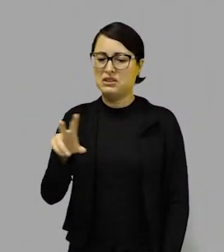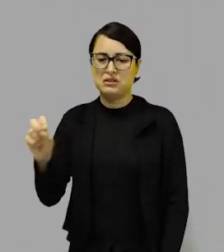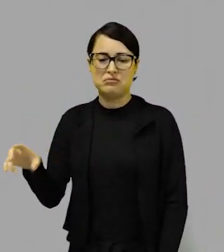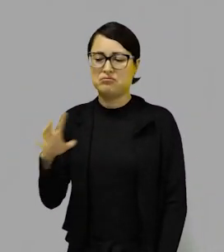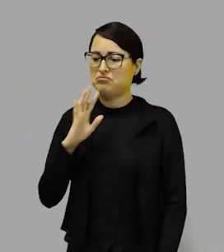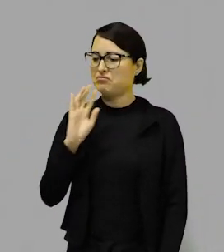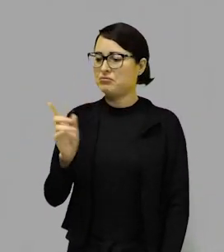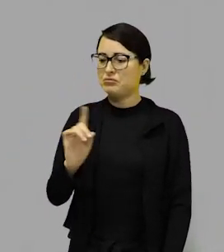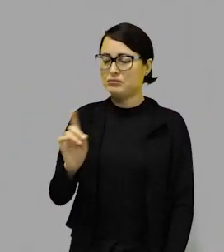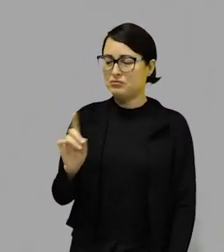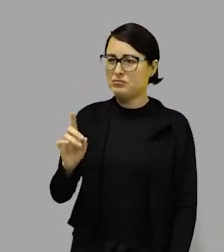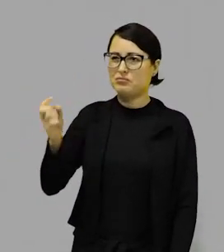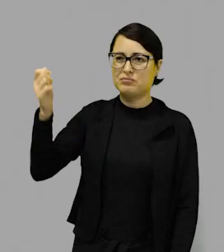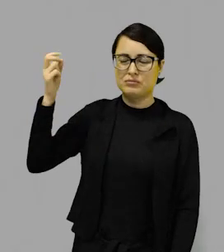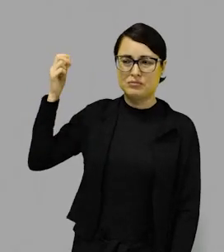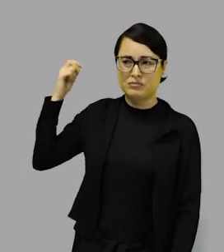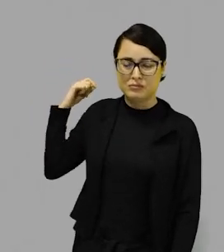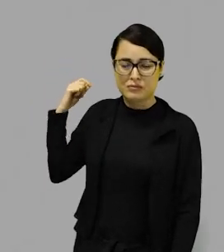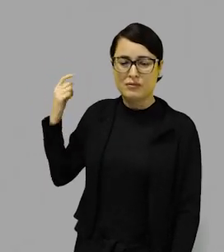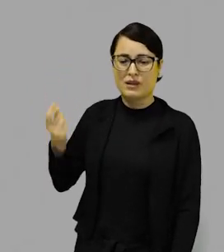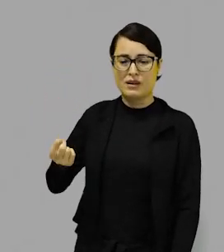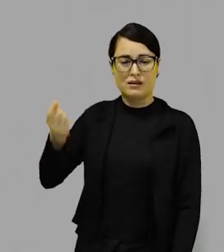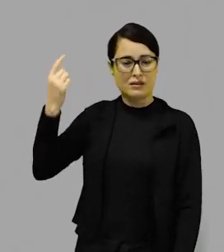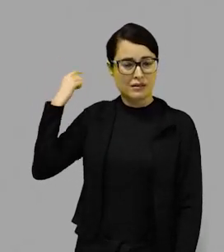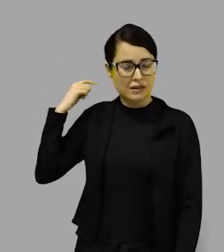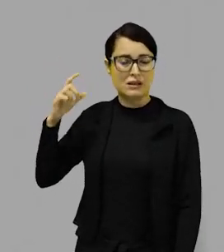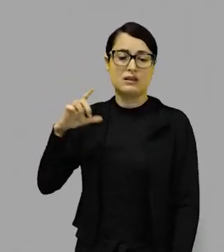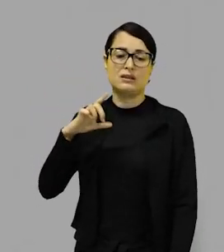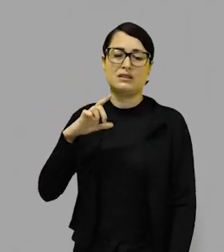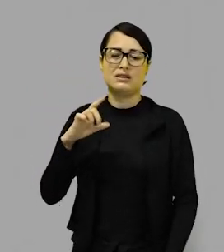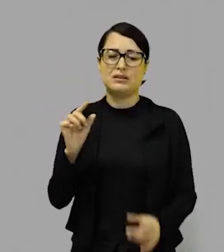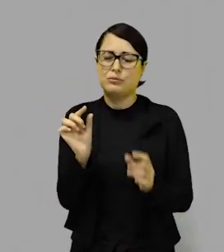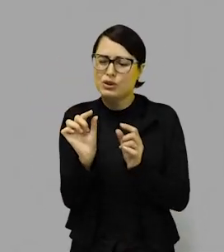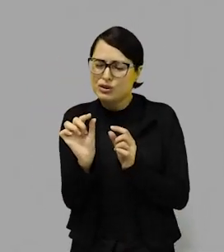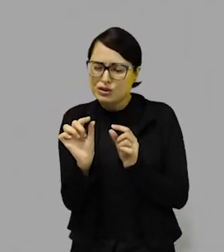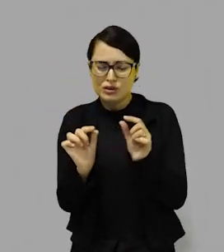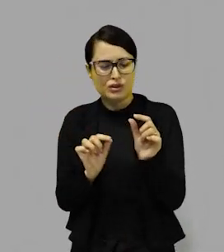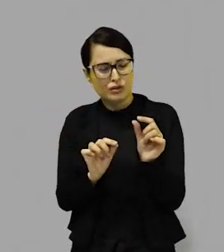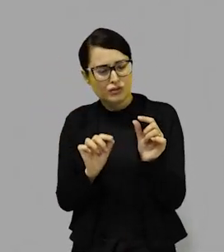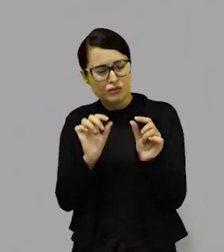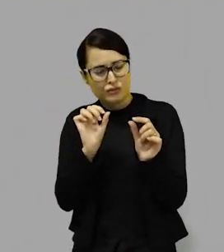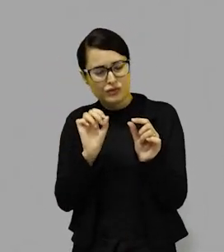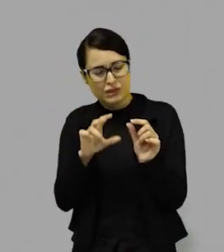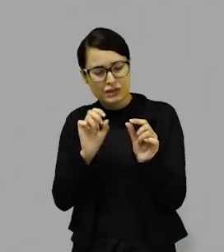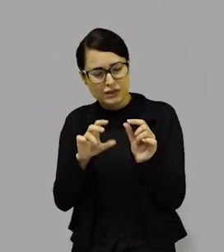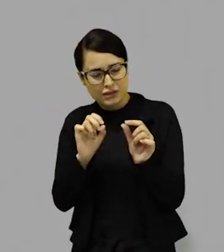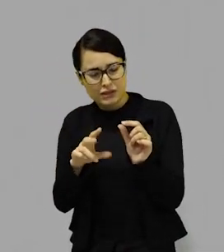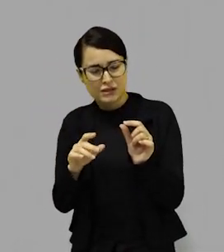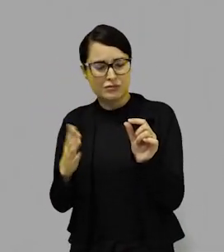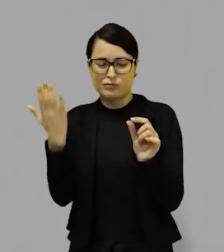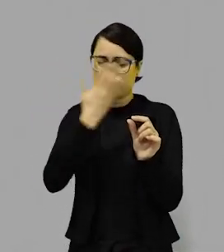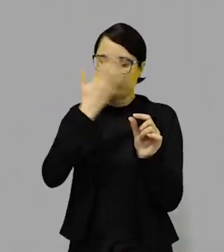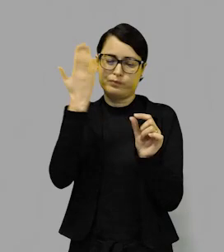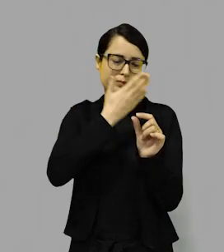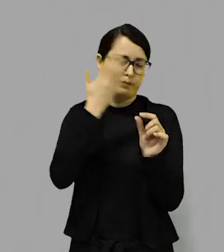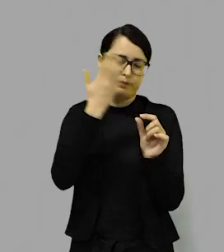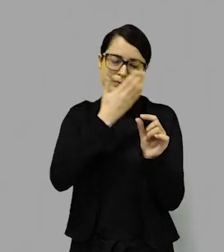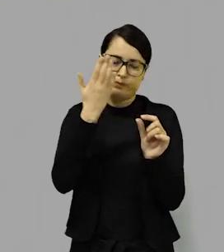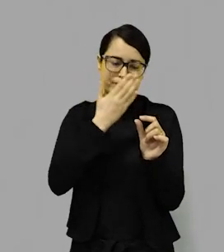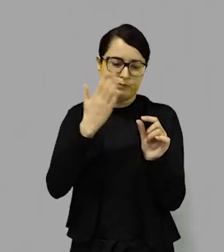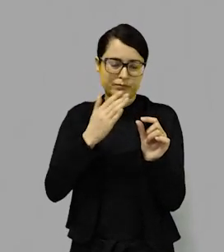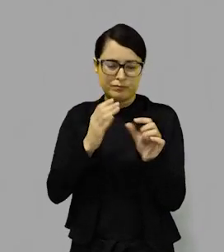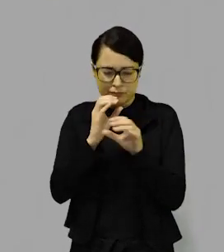vírus, esses indivíduos, eles por serem tão pequenos, a gente não consegue vê-los